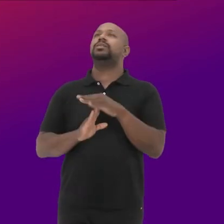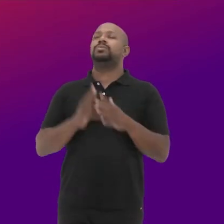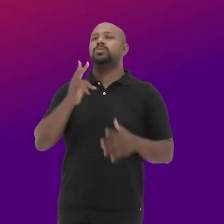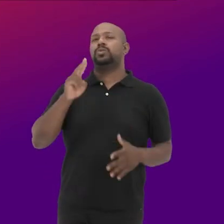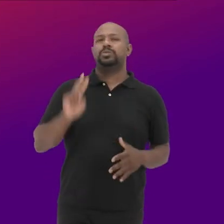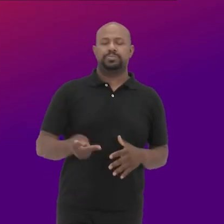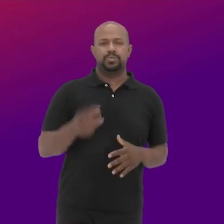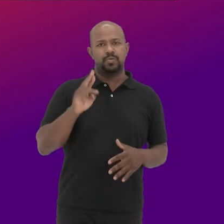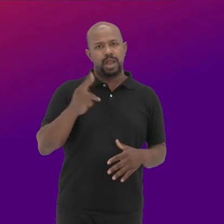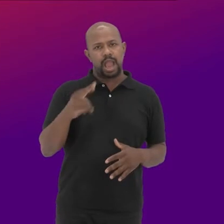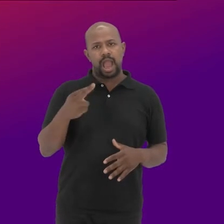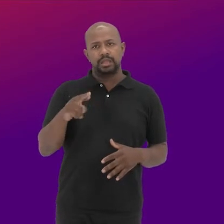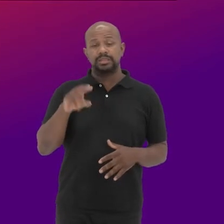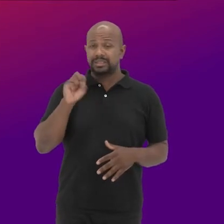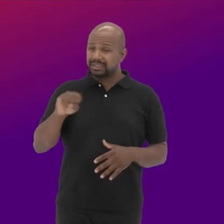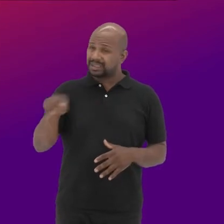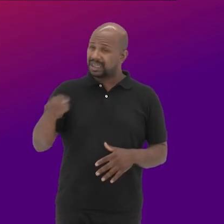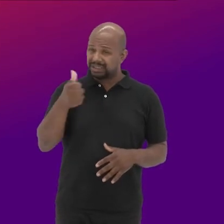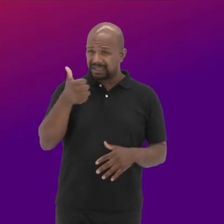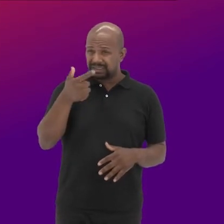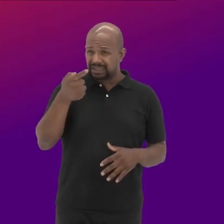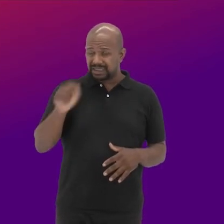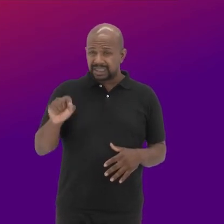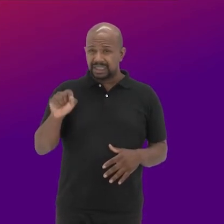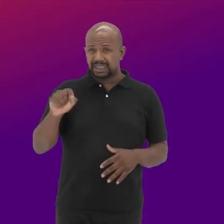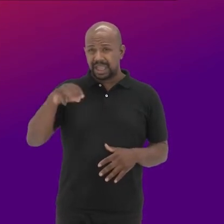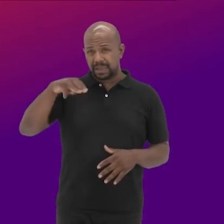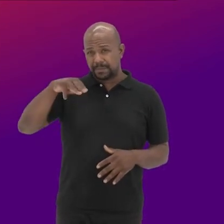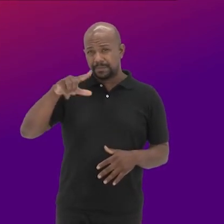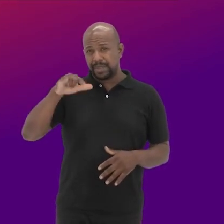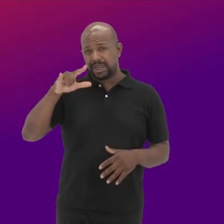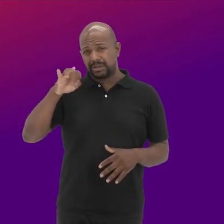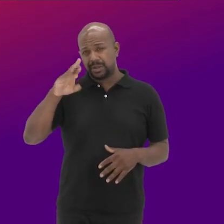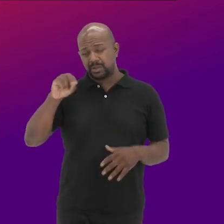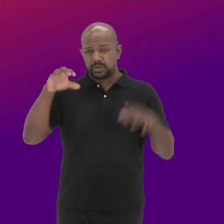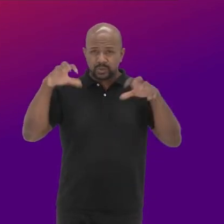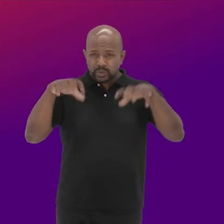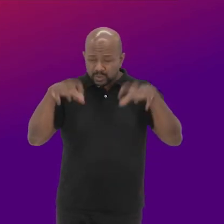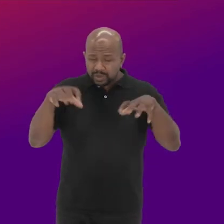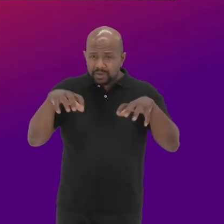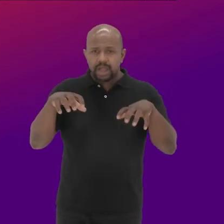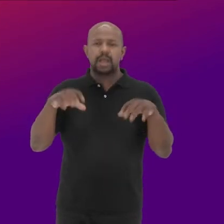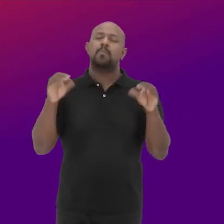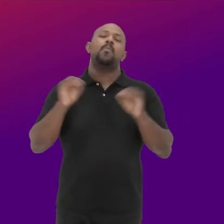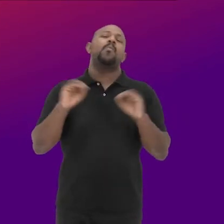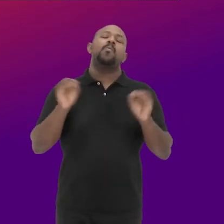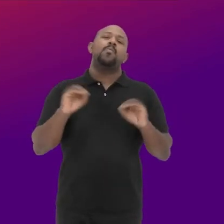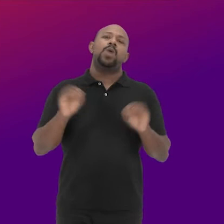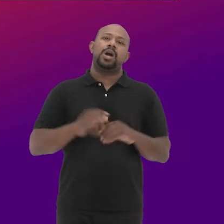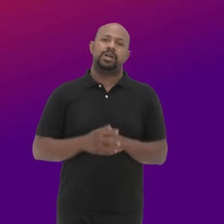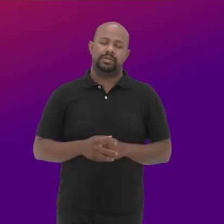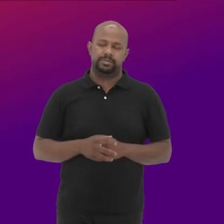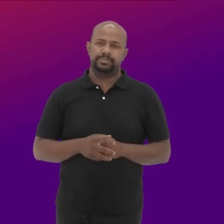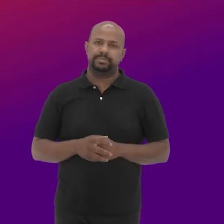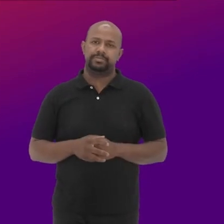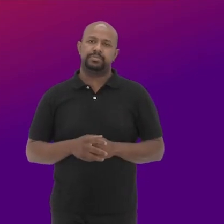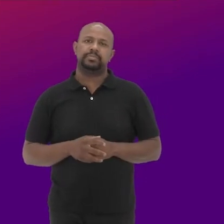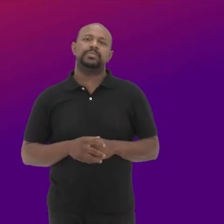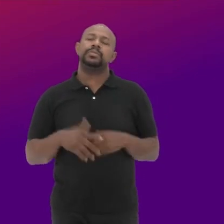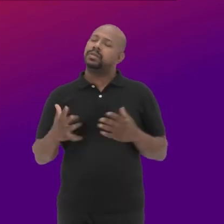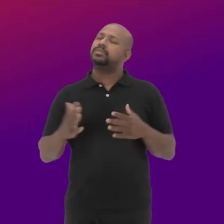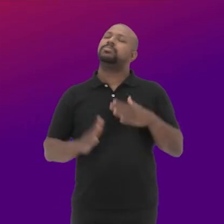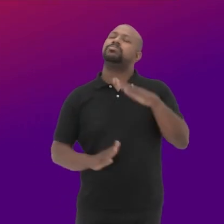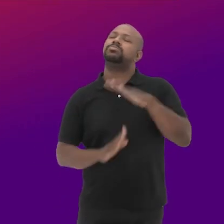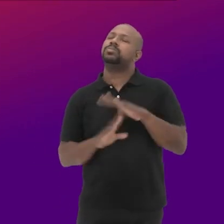de R$2.000, caso aqueles 170 milímetros de chuva não fossem atingidos. Então, a